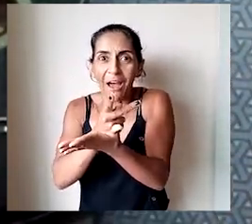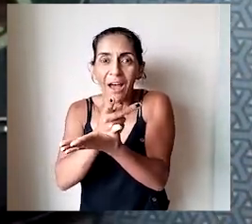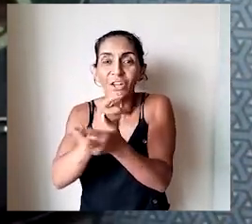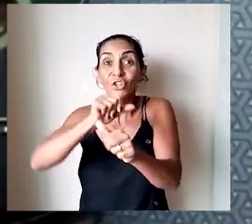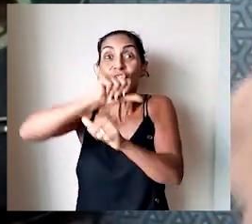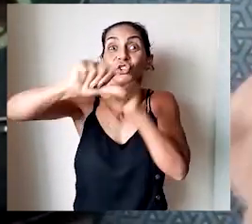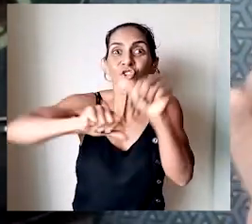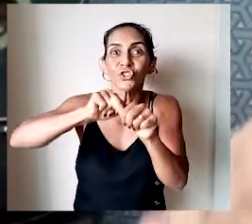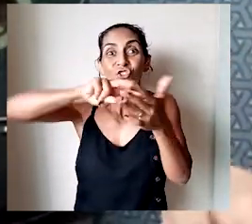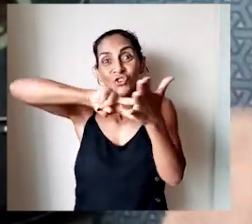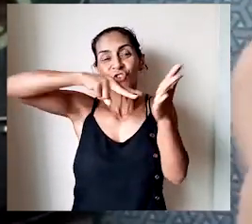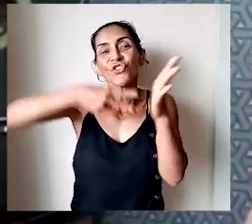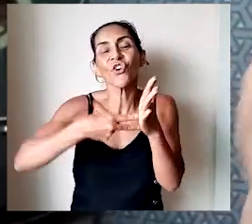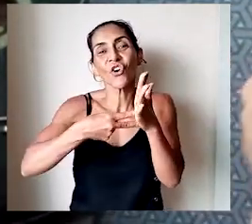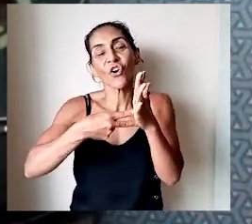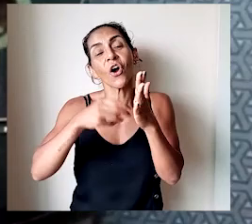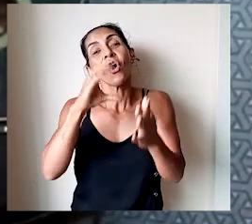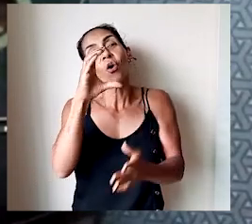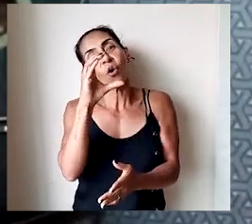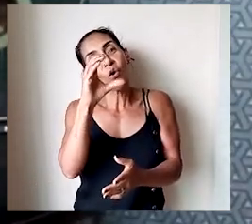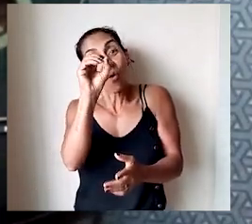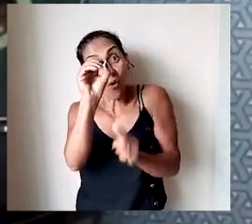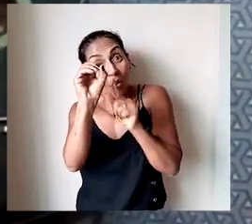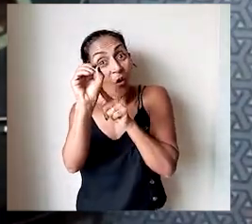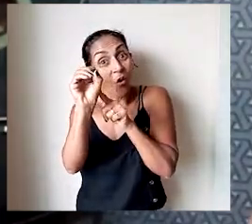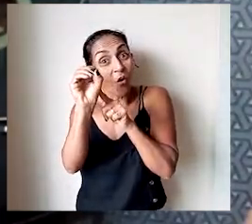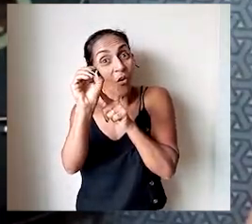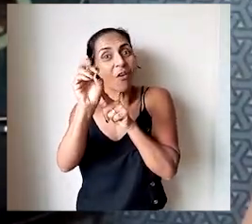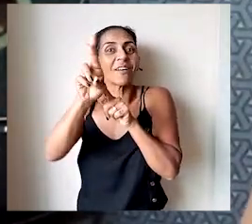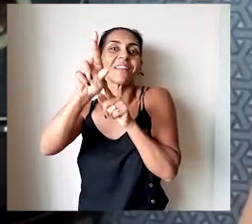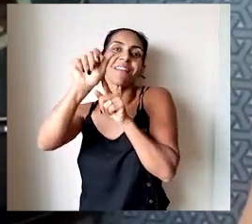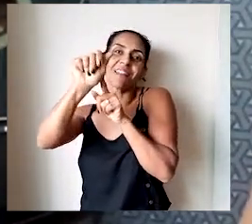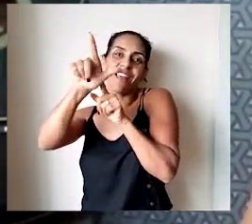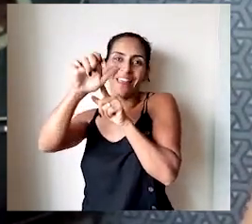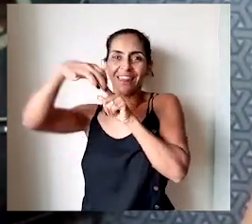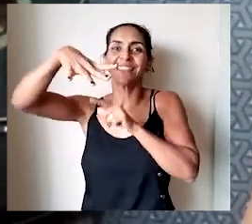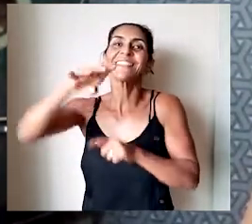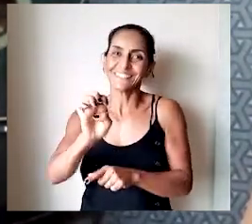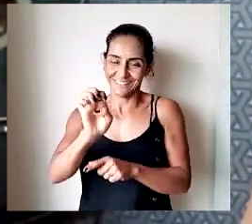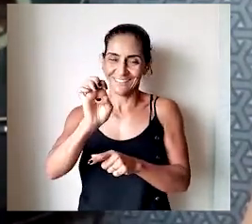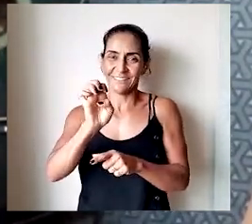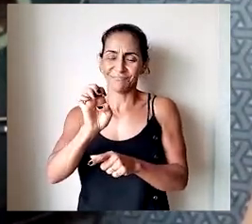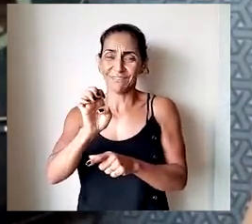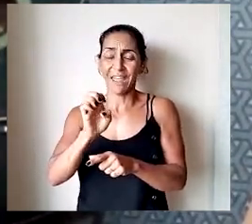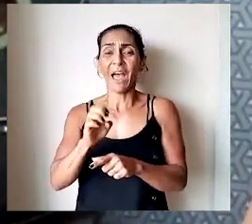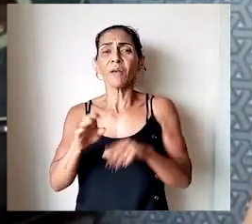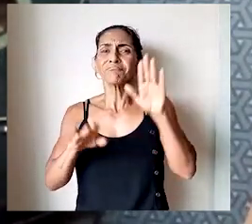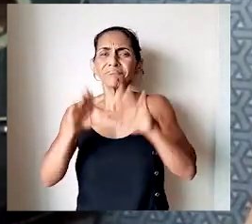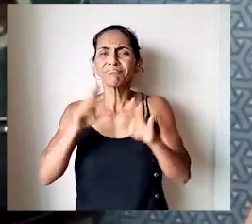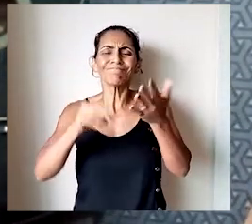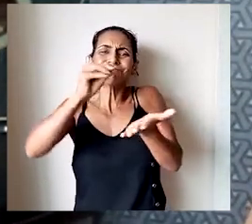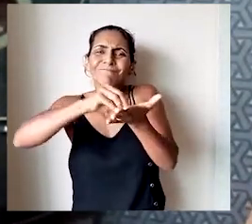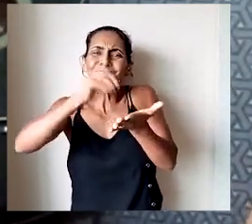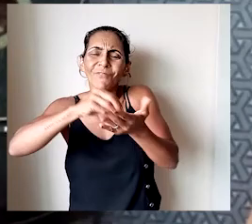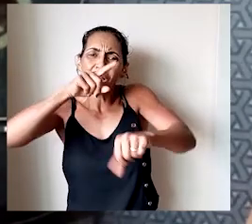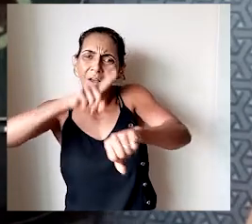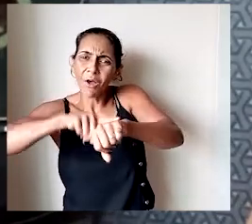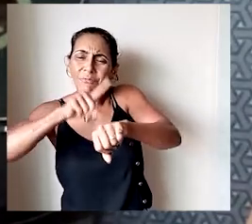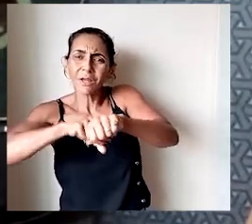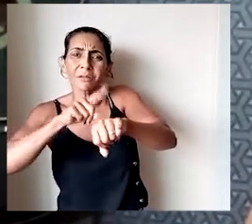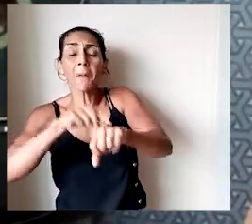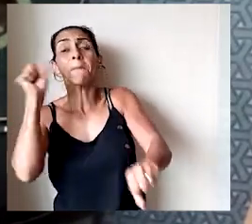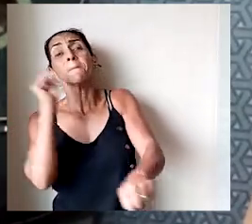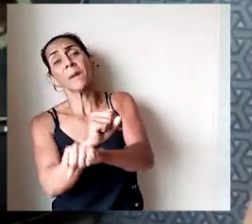acabou usando Coraline para o título do livro. Ele parou de escrever o livro por falta de tempo e aí ele só